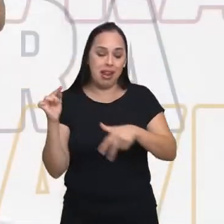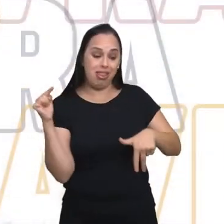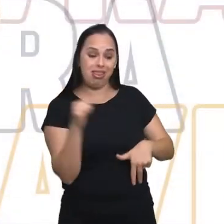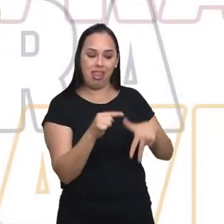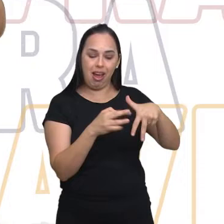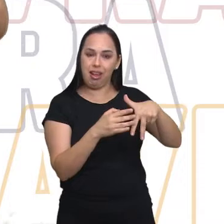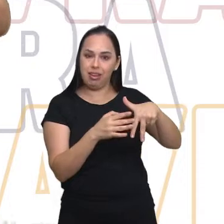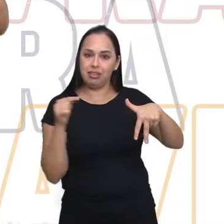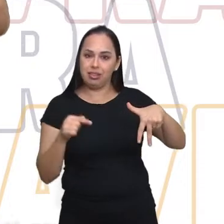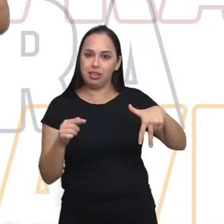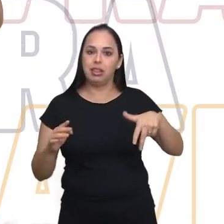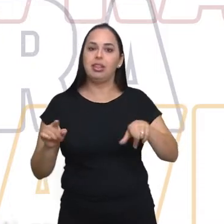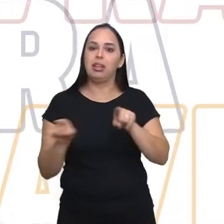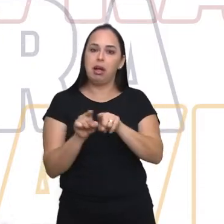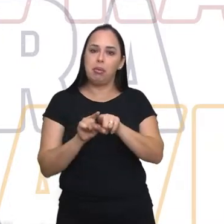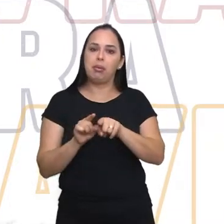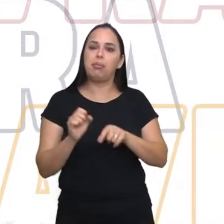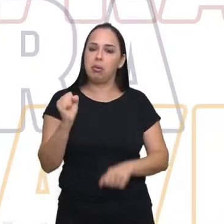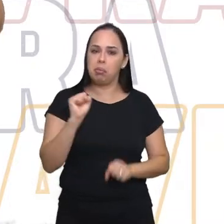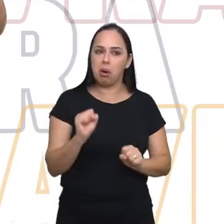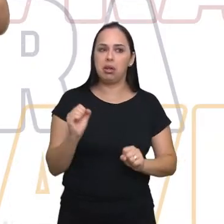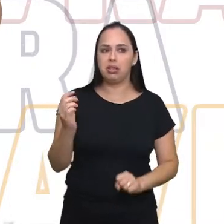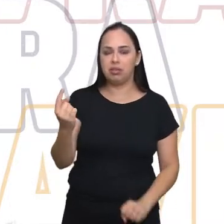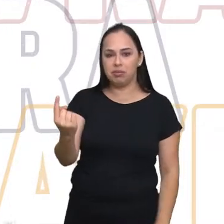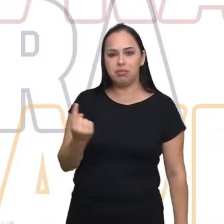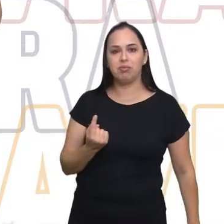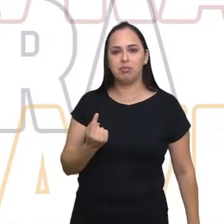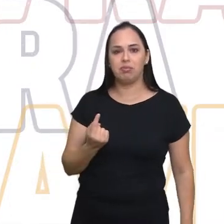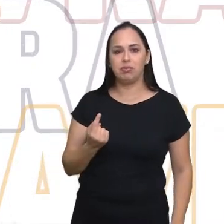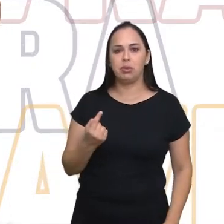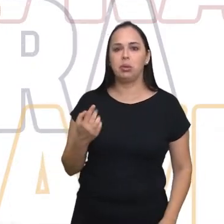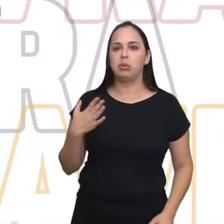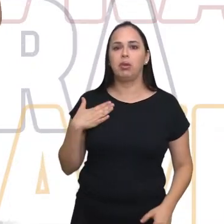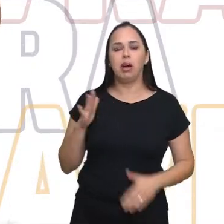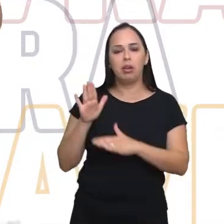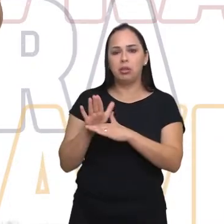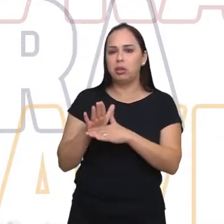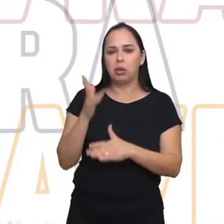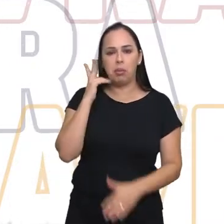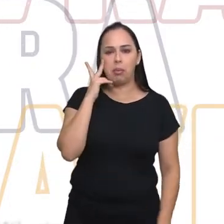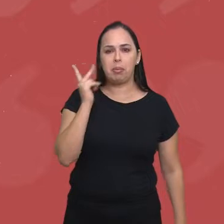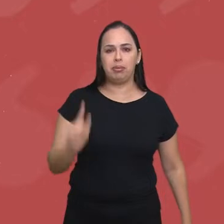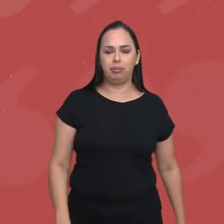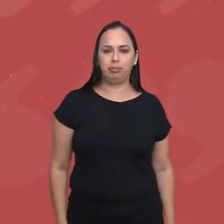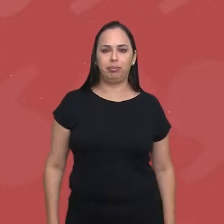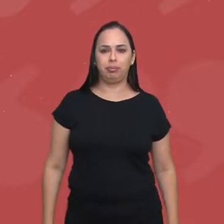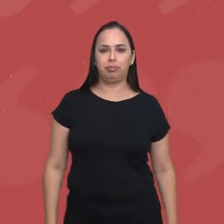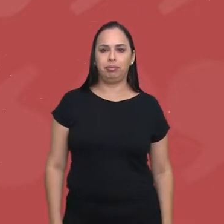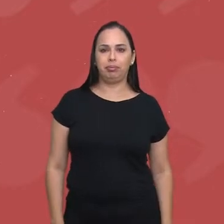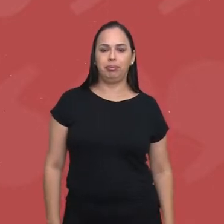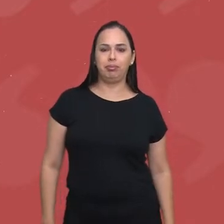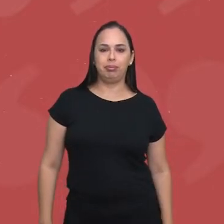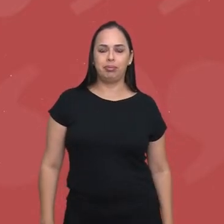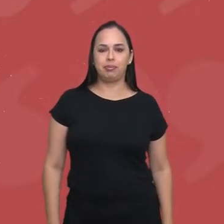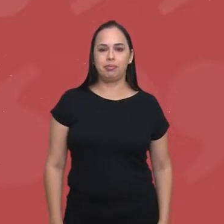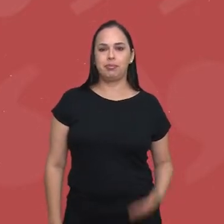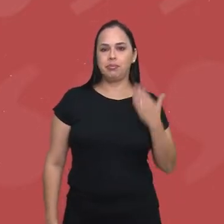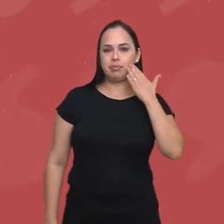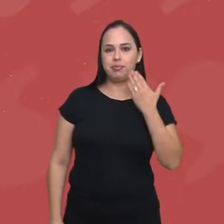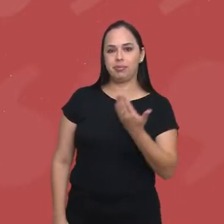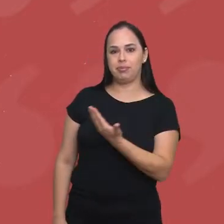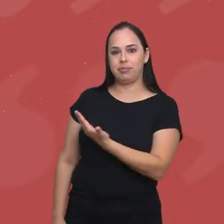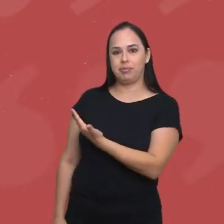de paciente, cuidador do paciente com câncer, pode chegar que a gente atende normalmente. Qual a média mensal